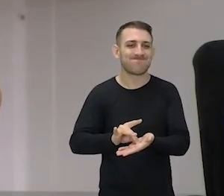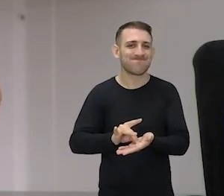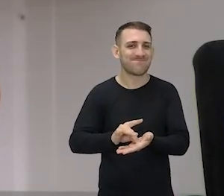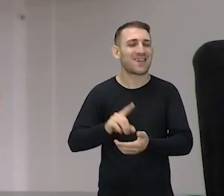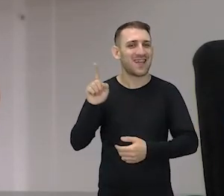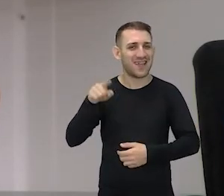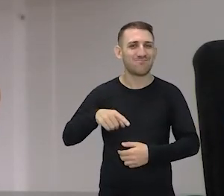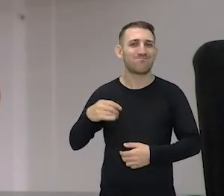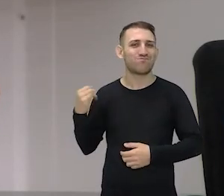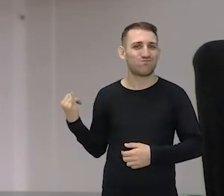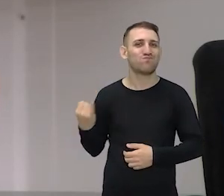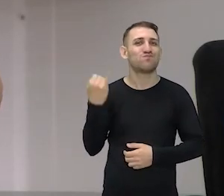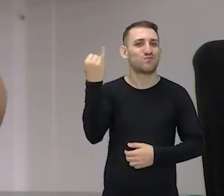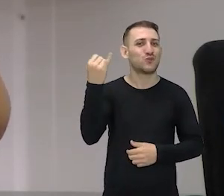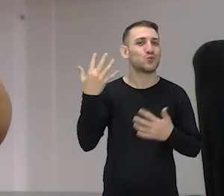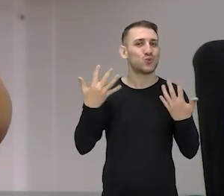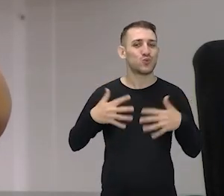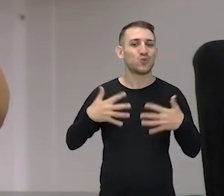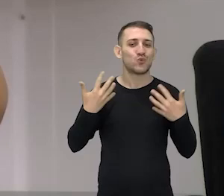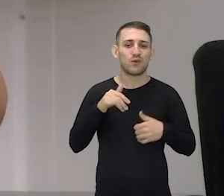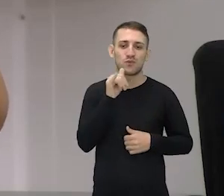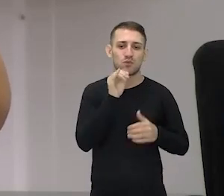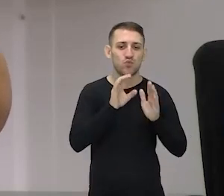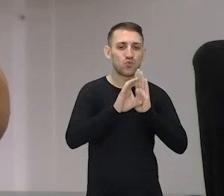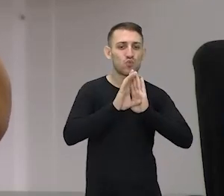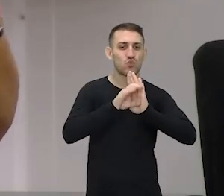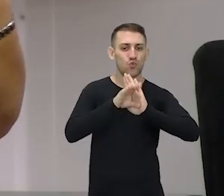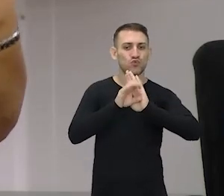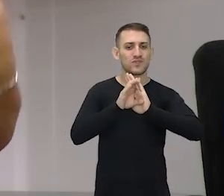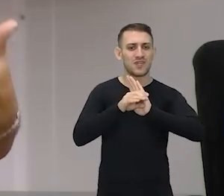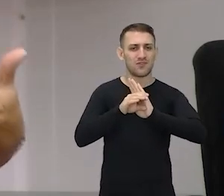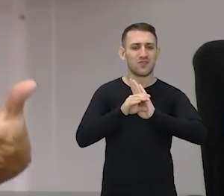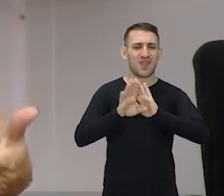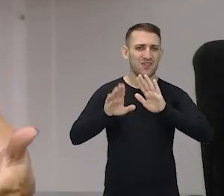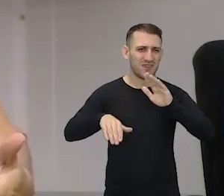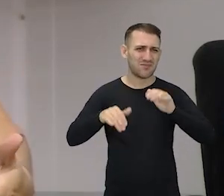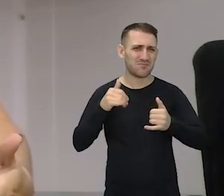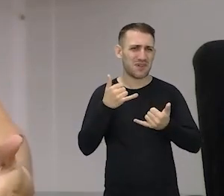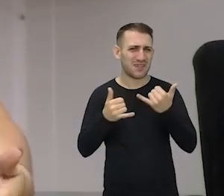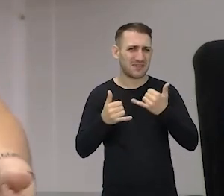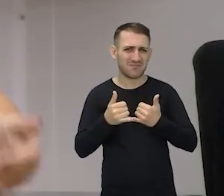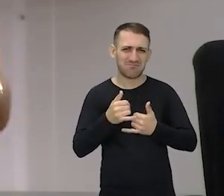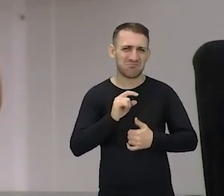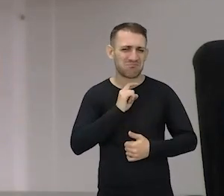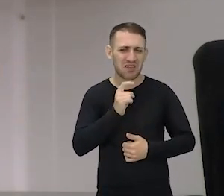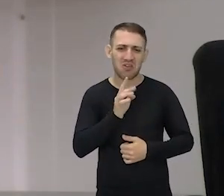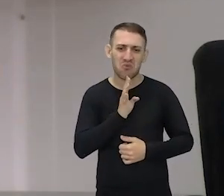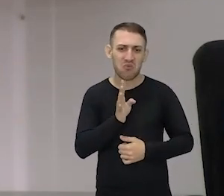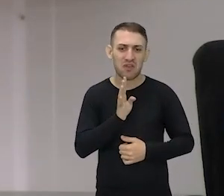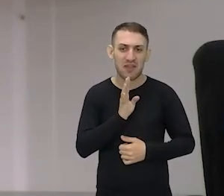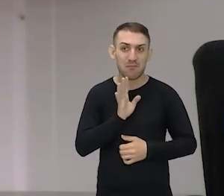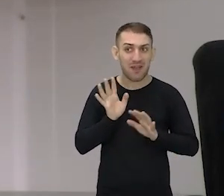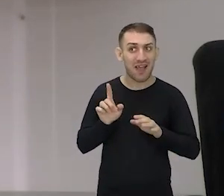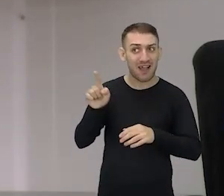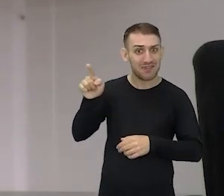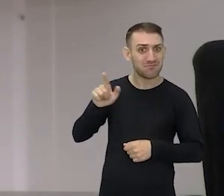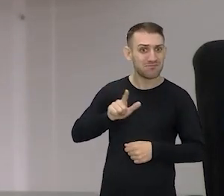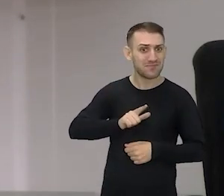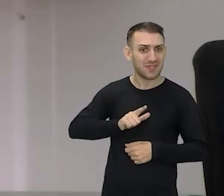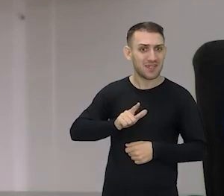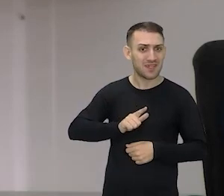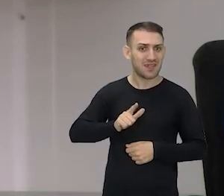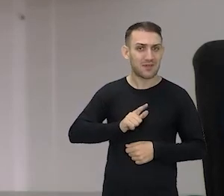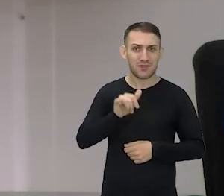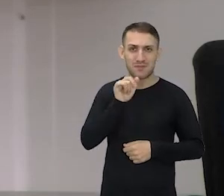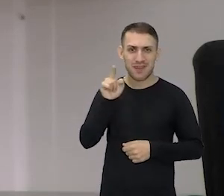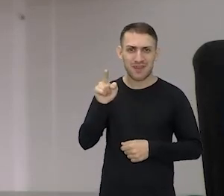muito importante. Conceitos até então tão abstratos estarem ali na